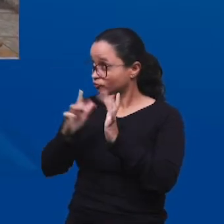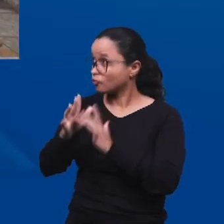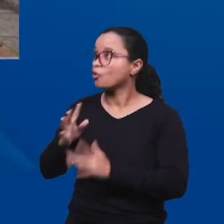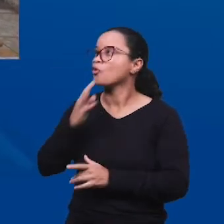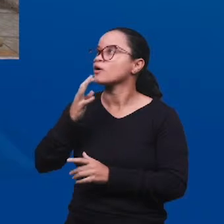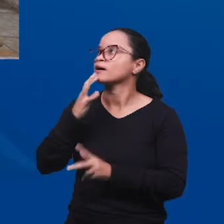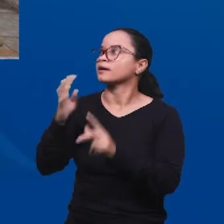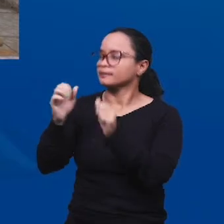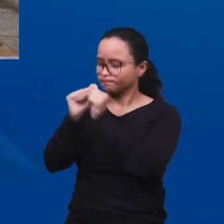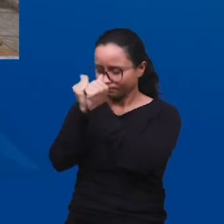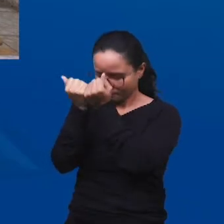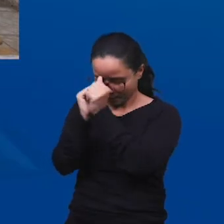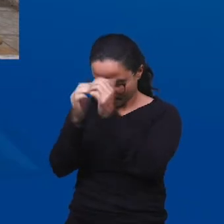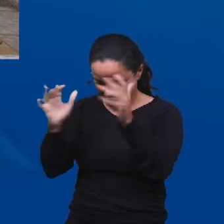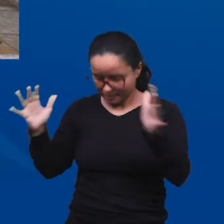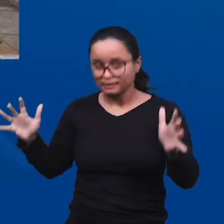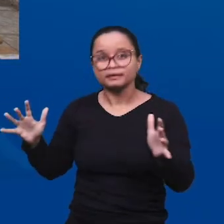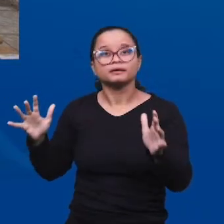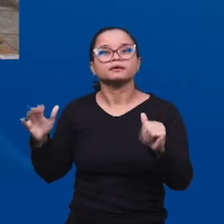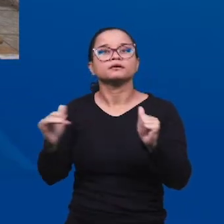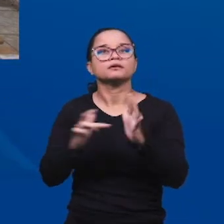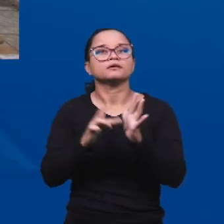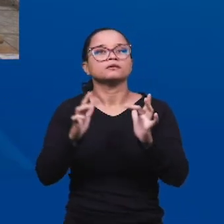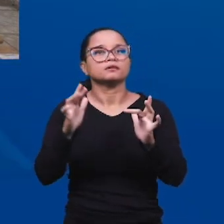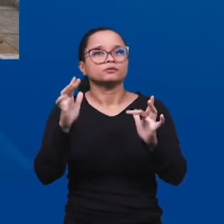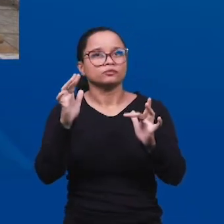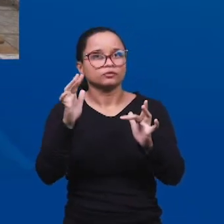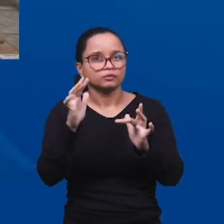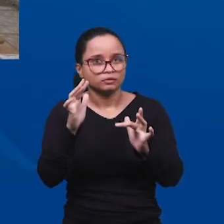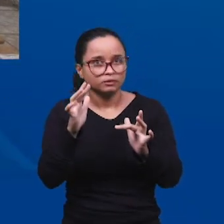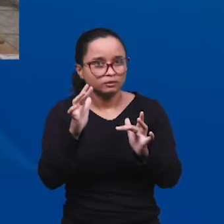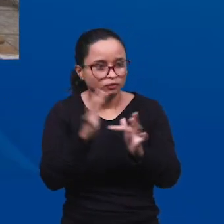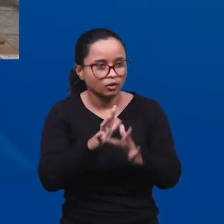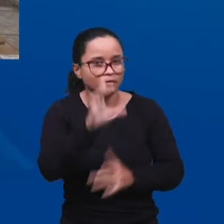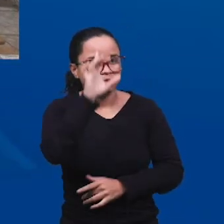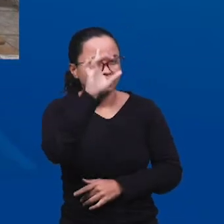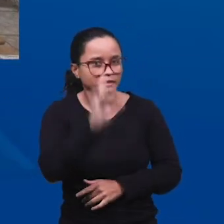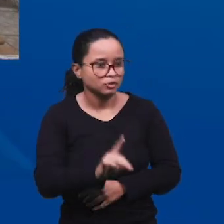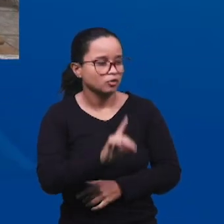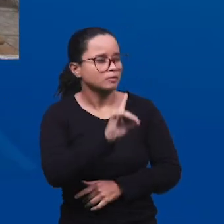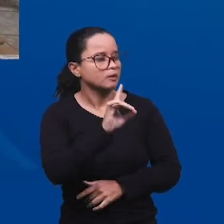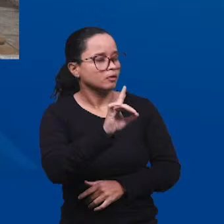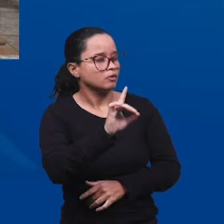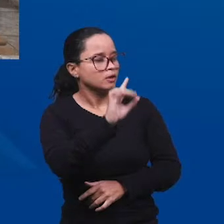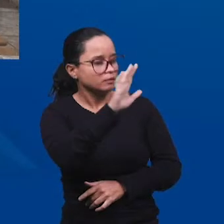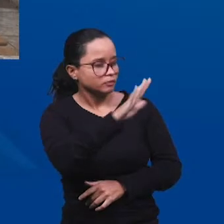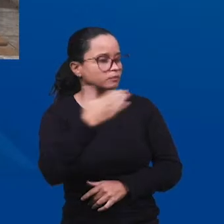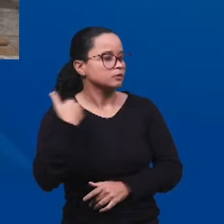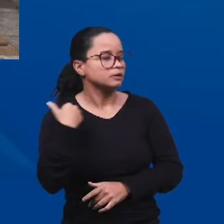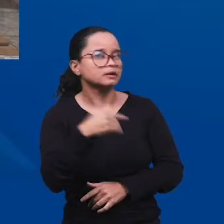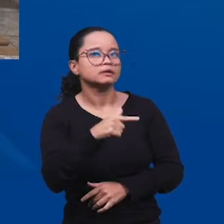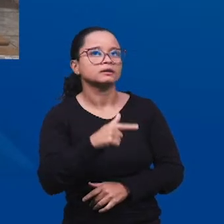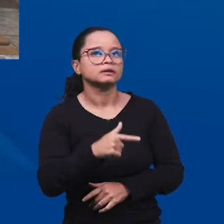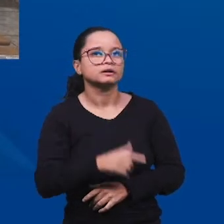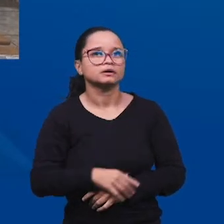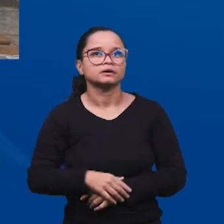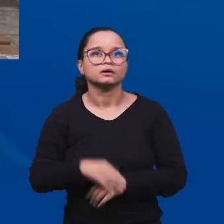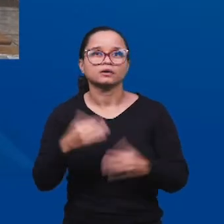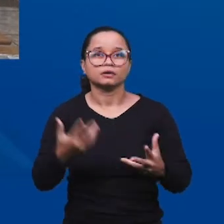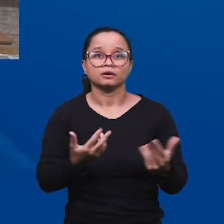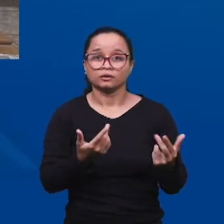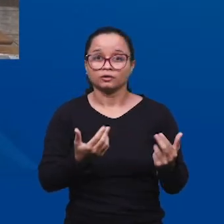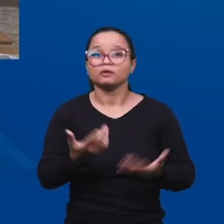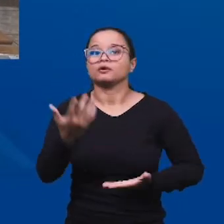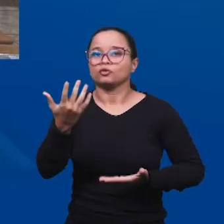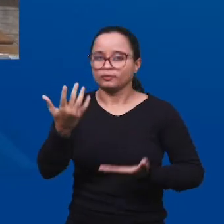sua glória, e Jesus pôs a sua mão direita sobre ele. Da mesma forma, a igreja fiel